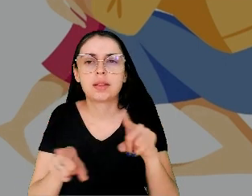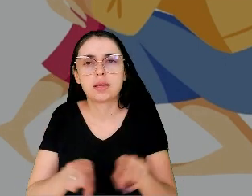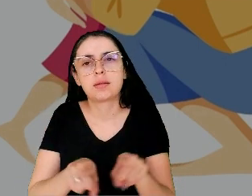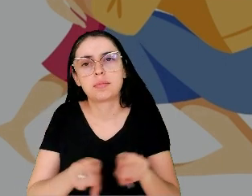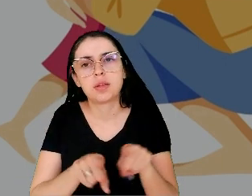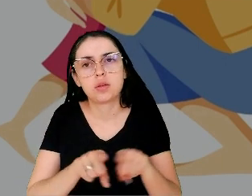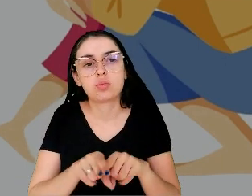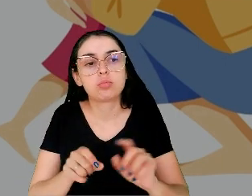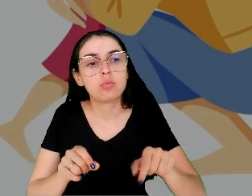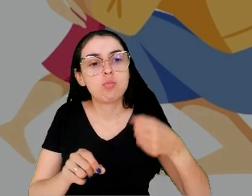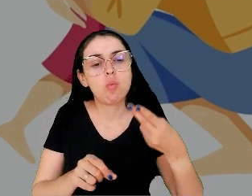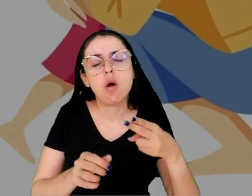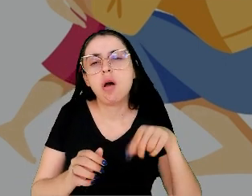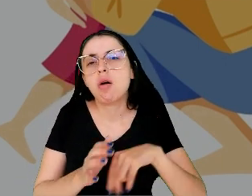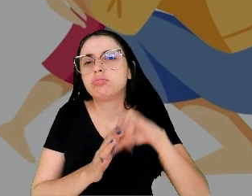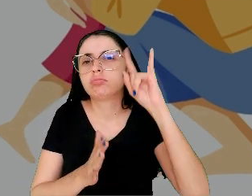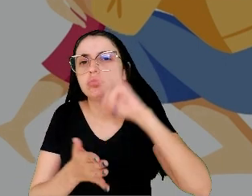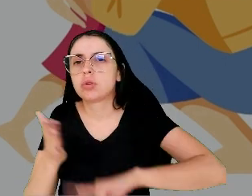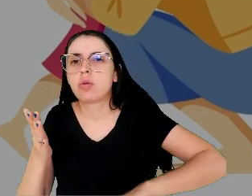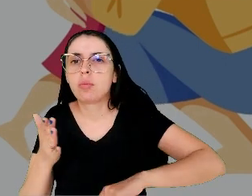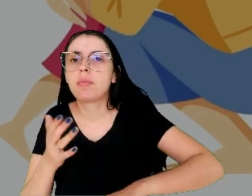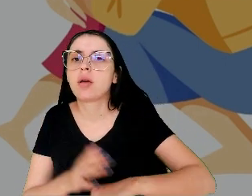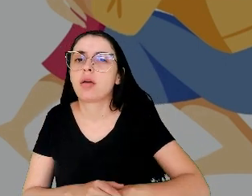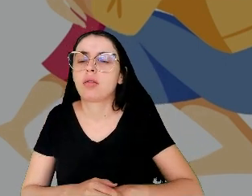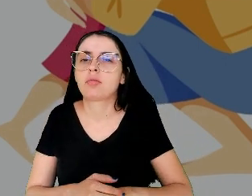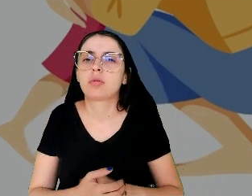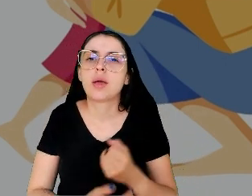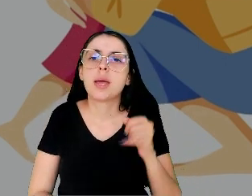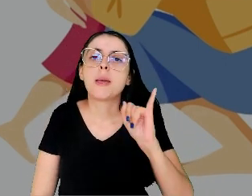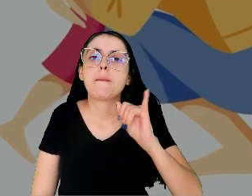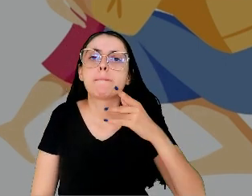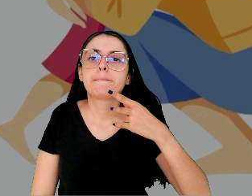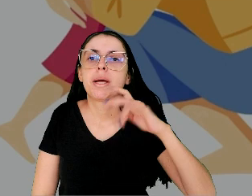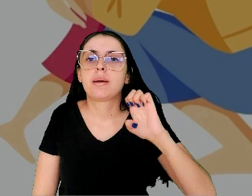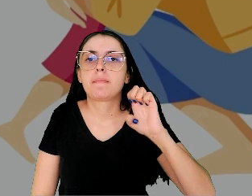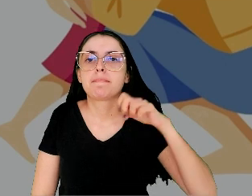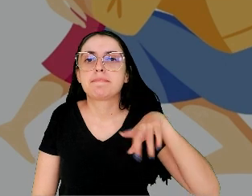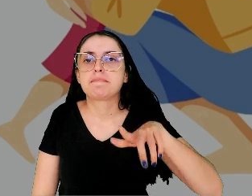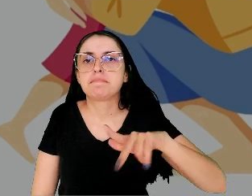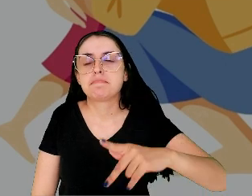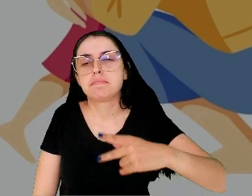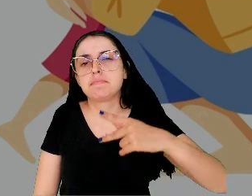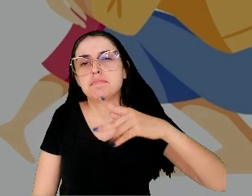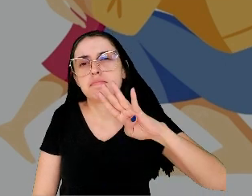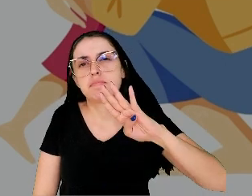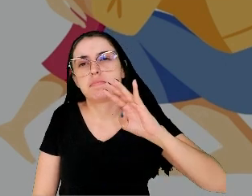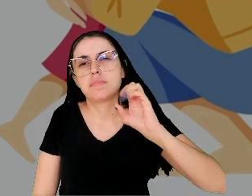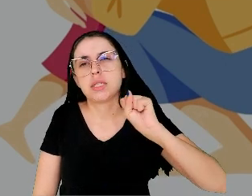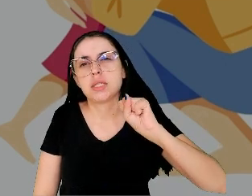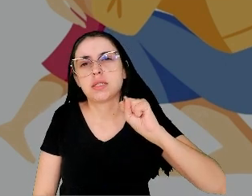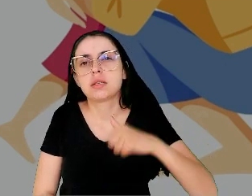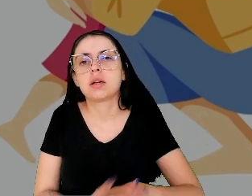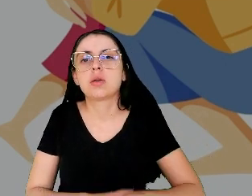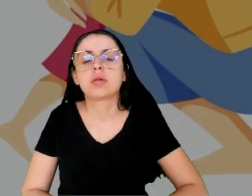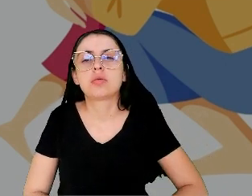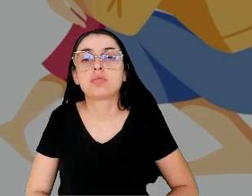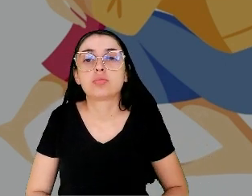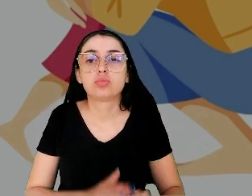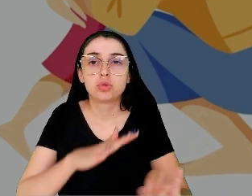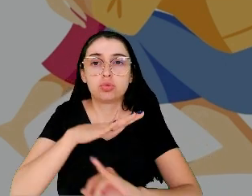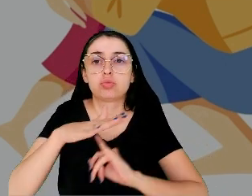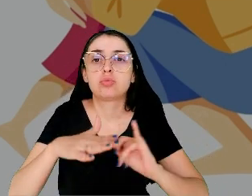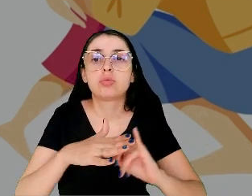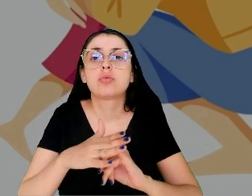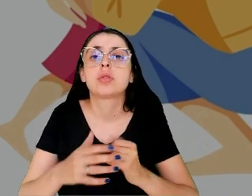para um outro relatório recente do IPEBS, que congrega um instituto internacional que congrega mais